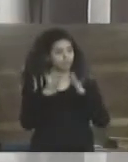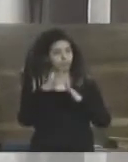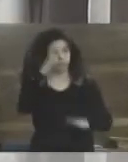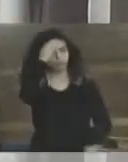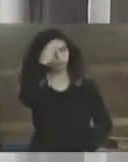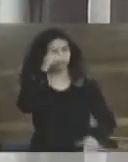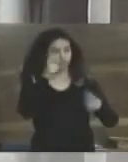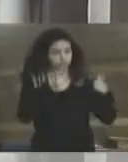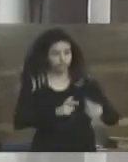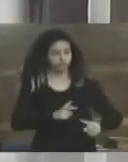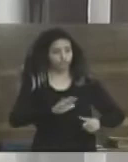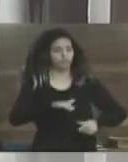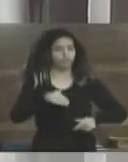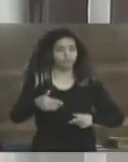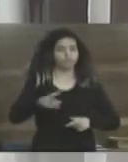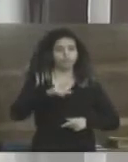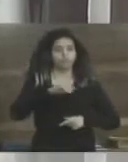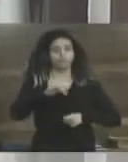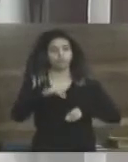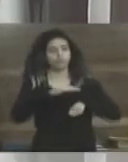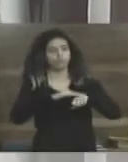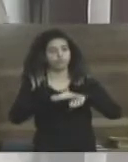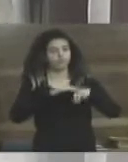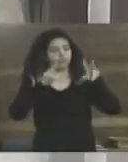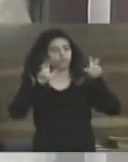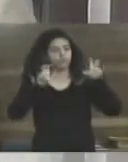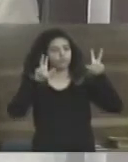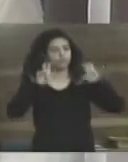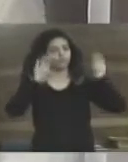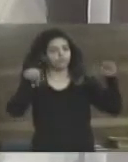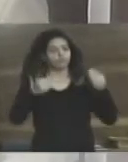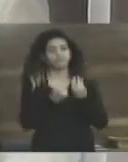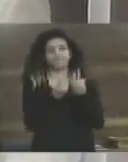quando você vai conversar um pouco sobre a situação do